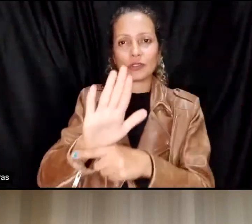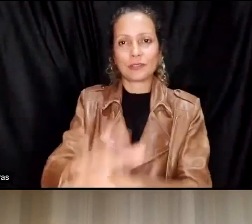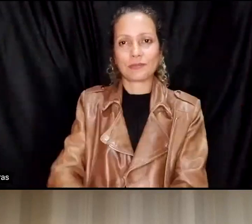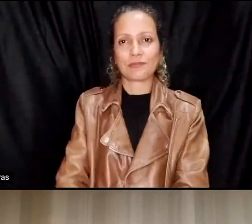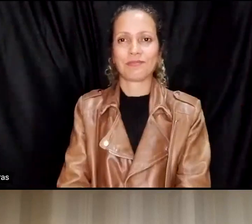Obrigada.